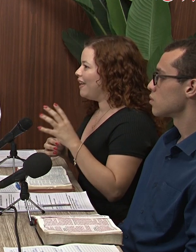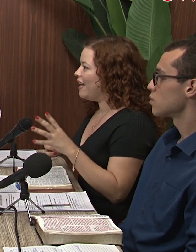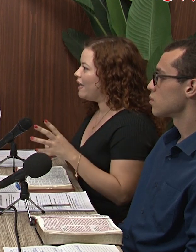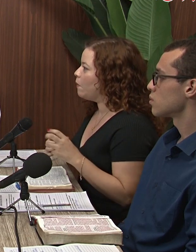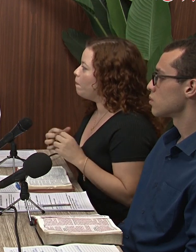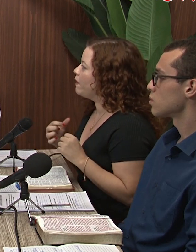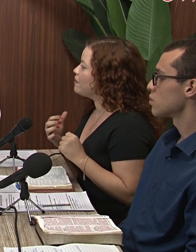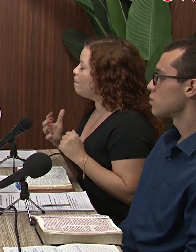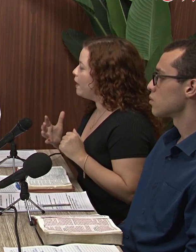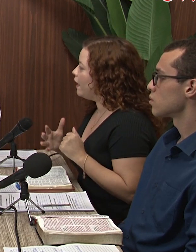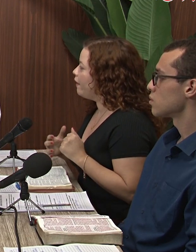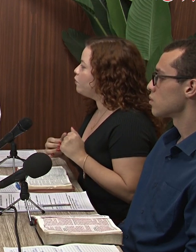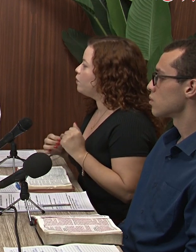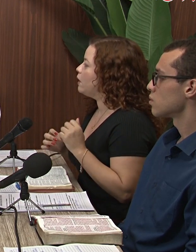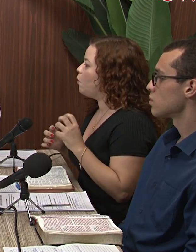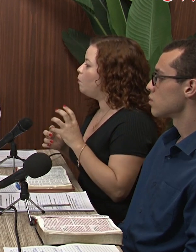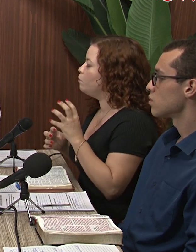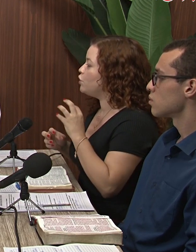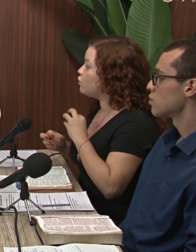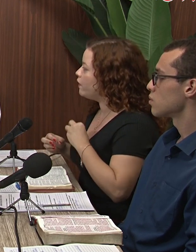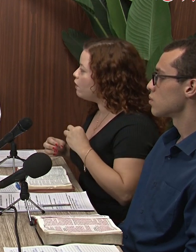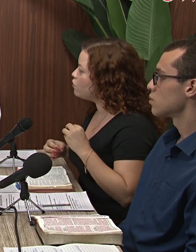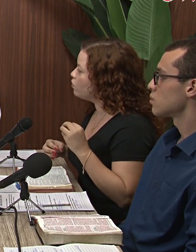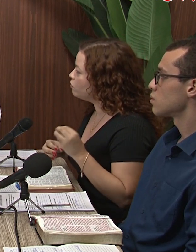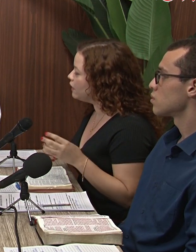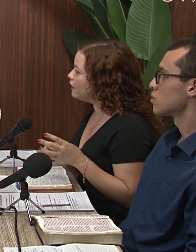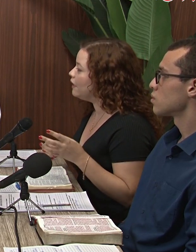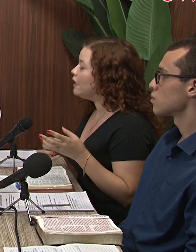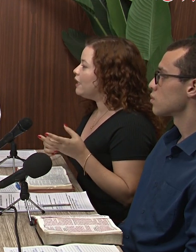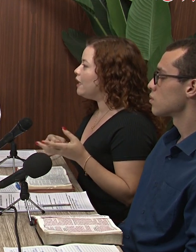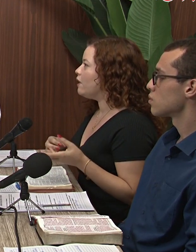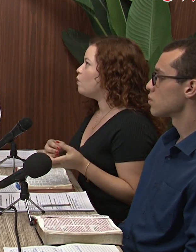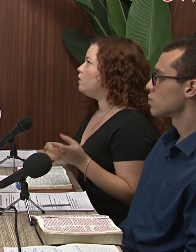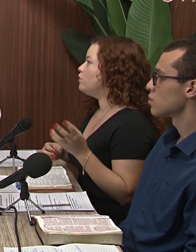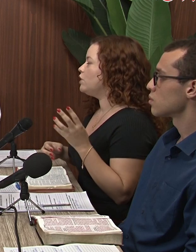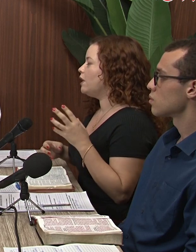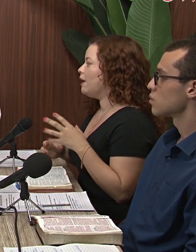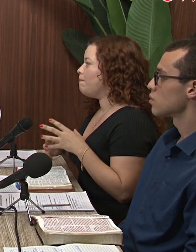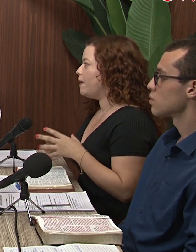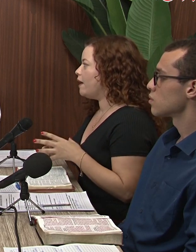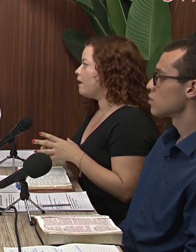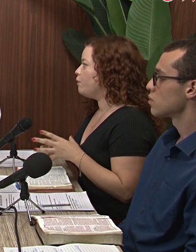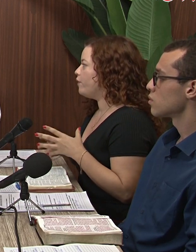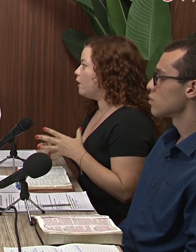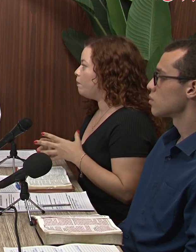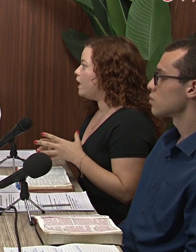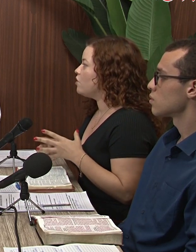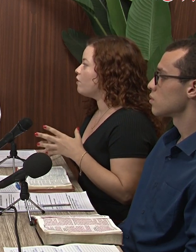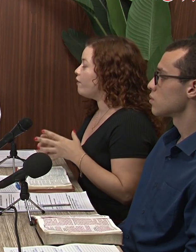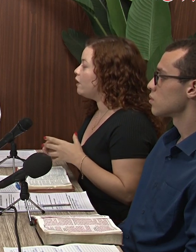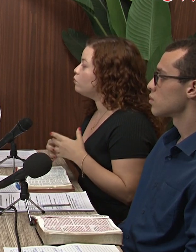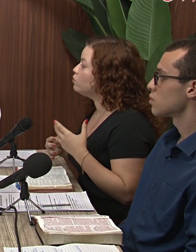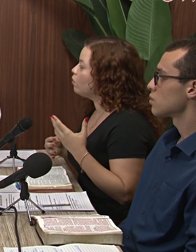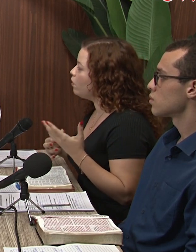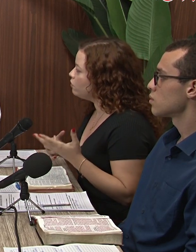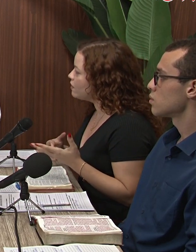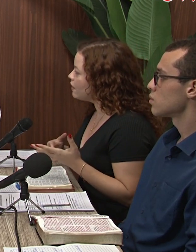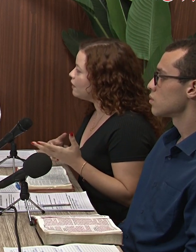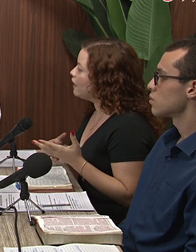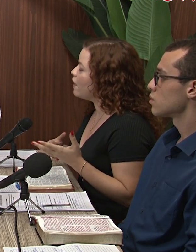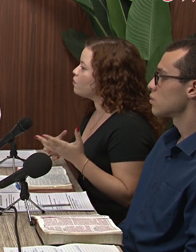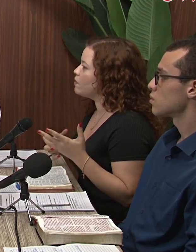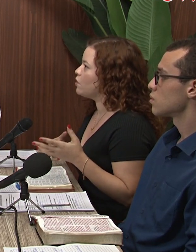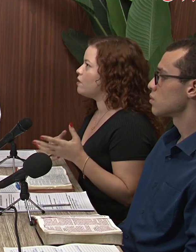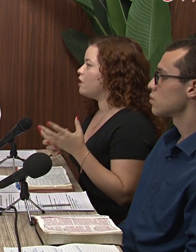Uma ideia, um pensamento, né? Um desvio de doutrina. E aí quando chega em Pérgamo, finalmente, já fala do trono